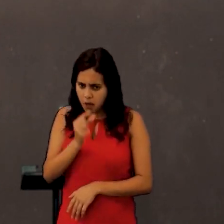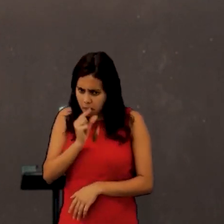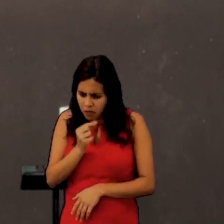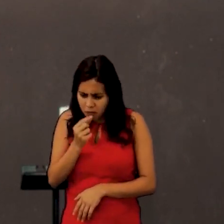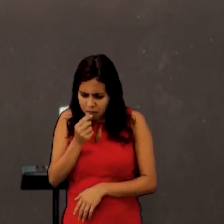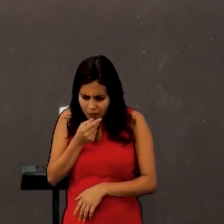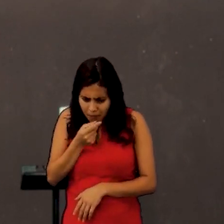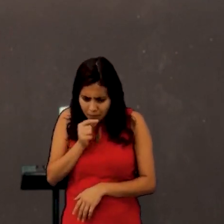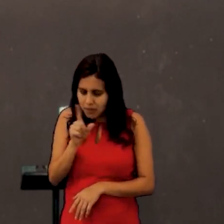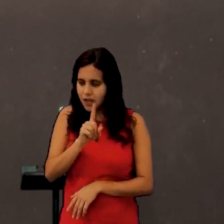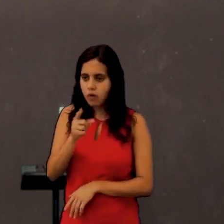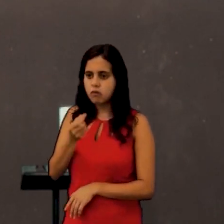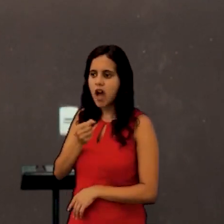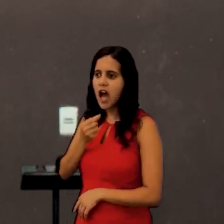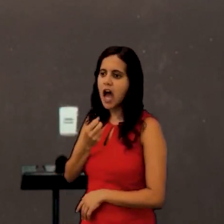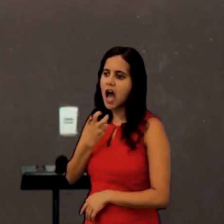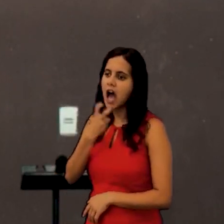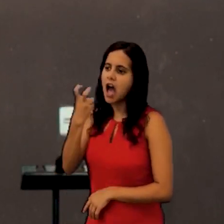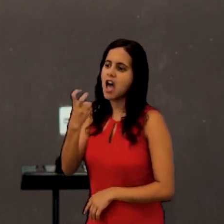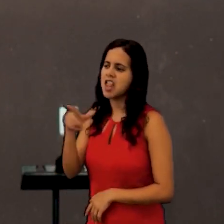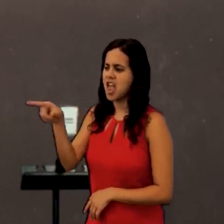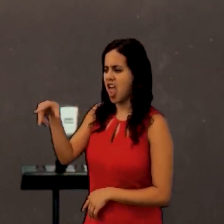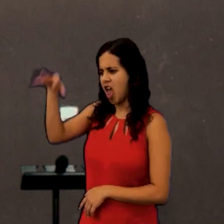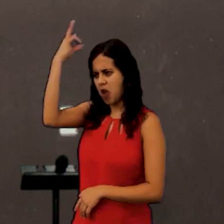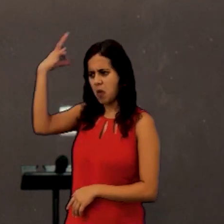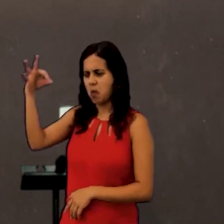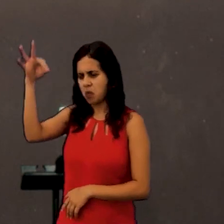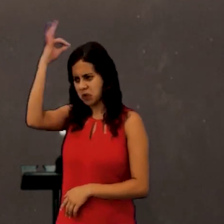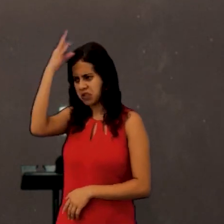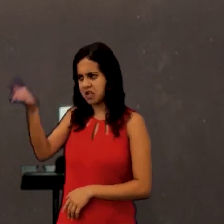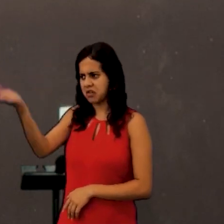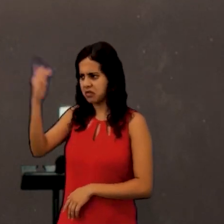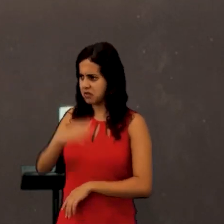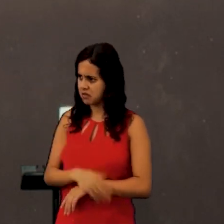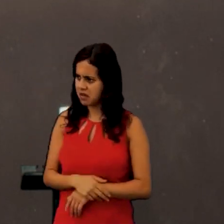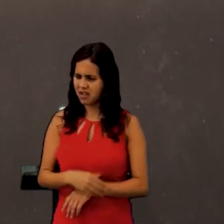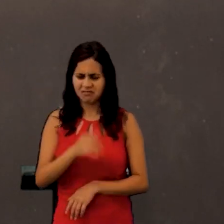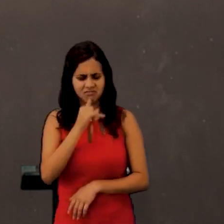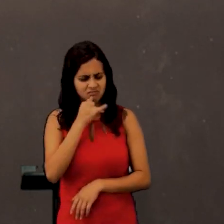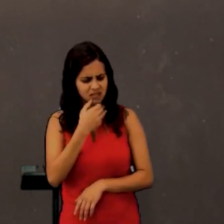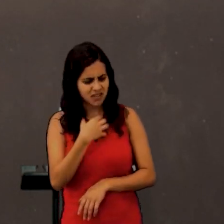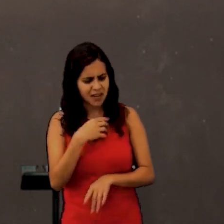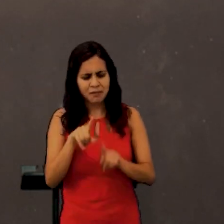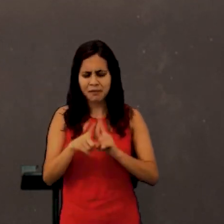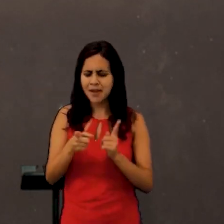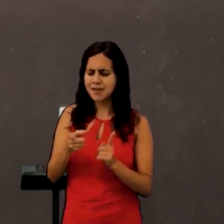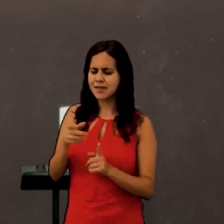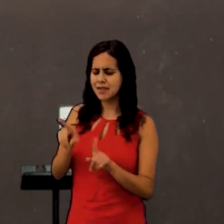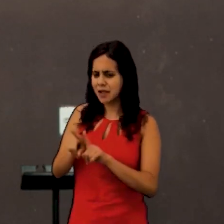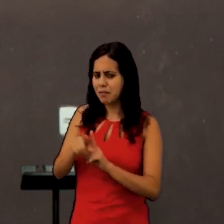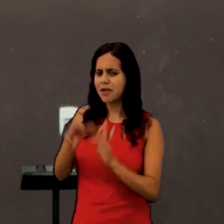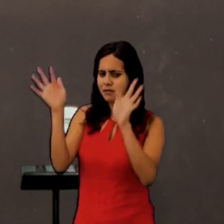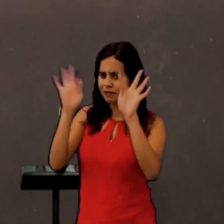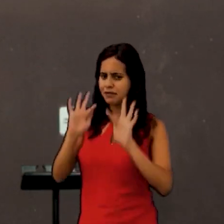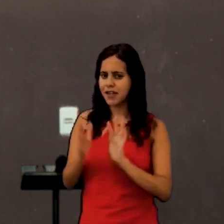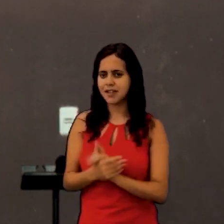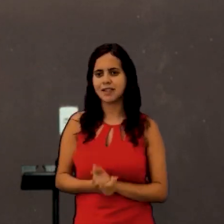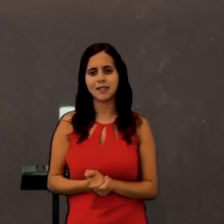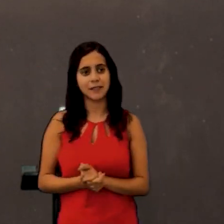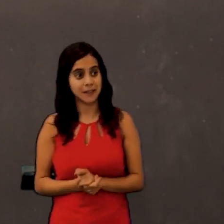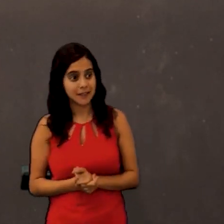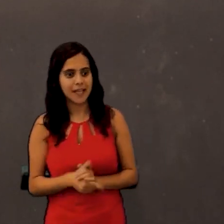ouvir. Gente, eu ficava tão triste com aquilo, mas ao mesmo tempo tão feliz. Ficava triste, mas ficava feliz, porque eu dizia, estou